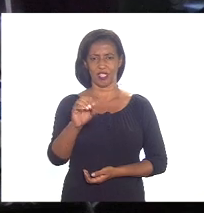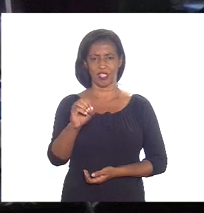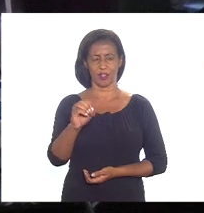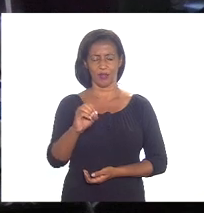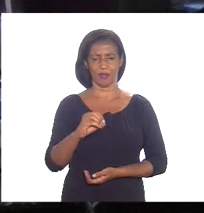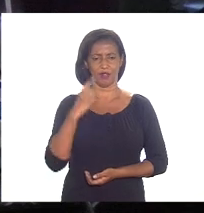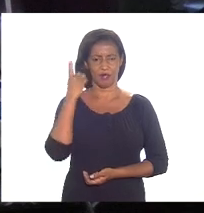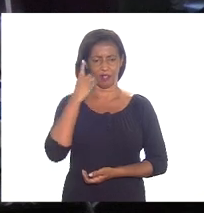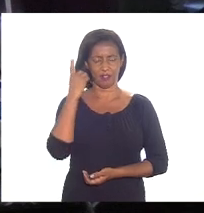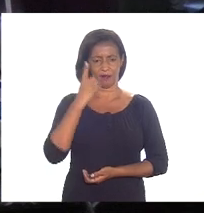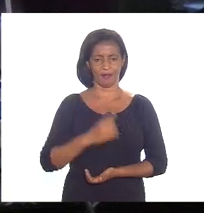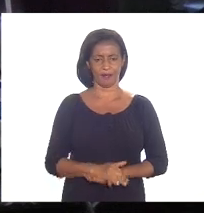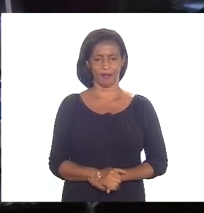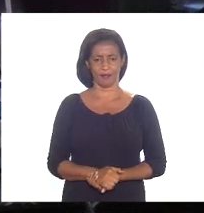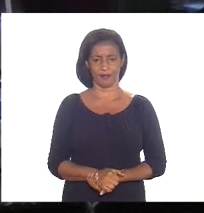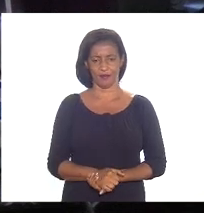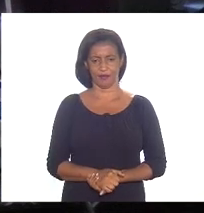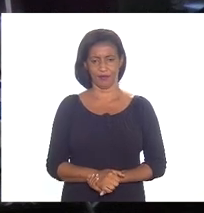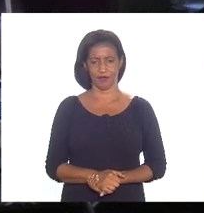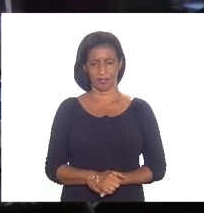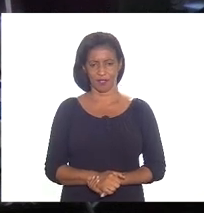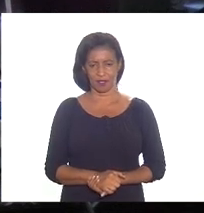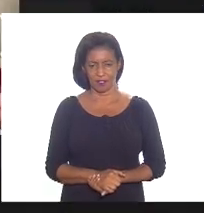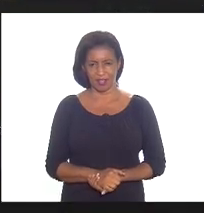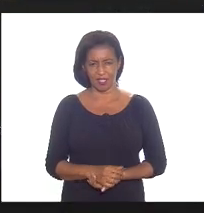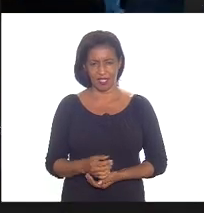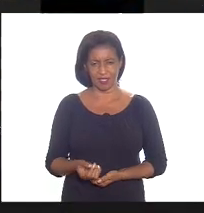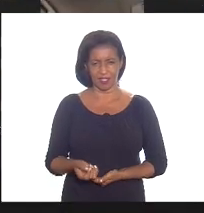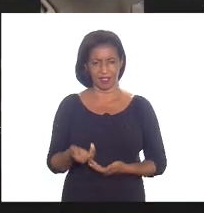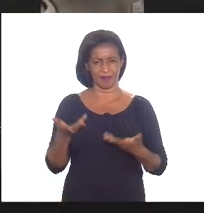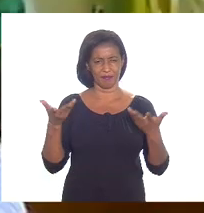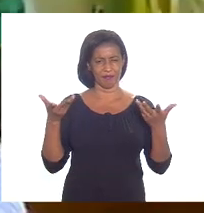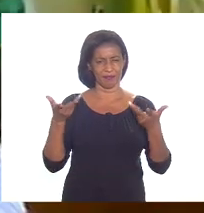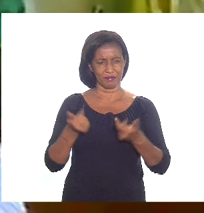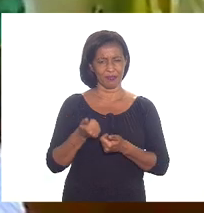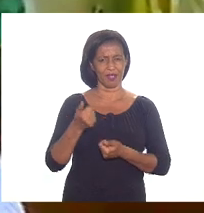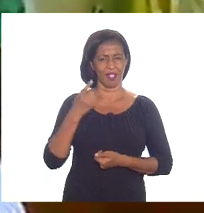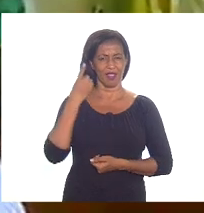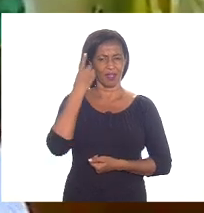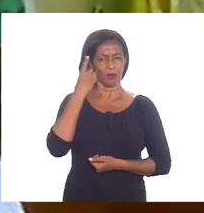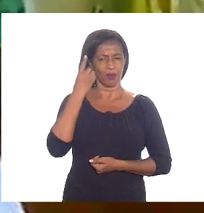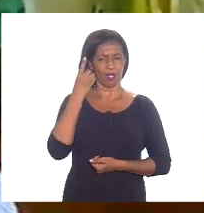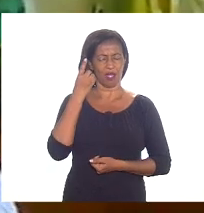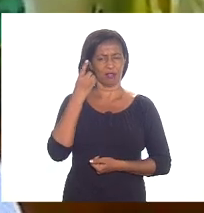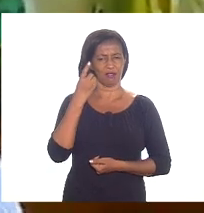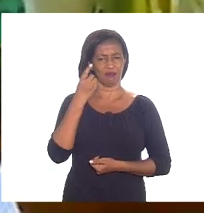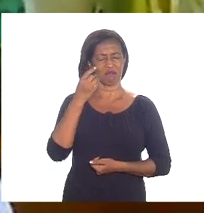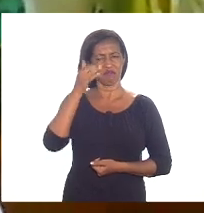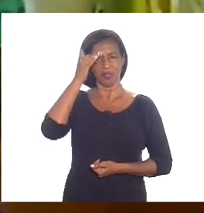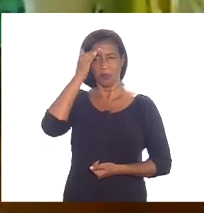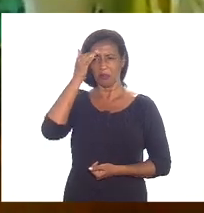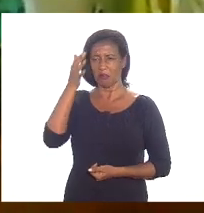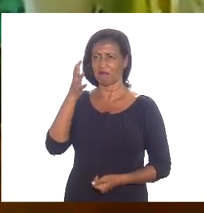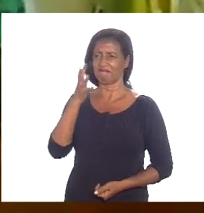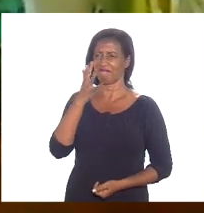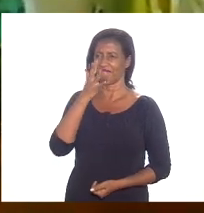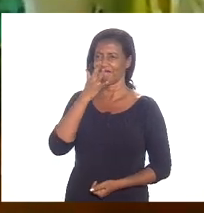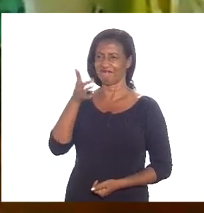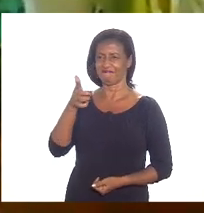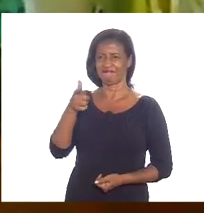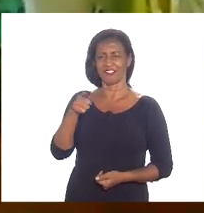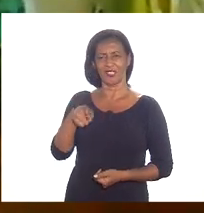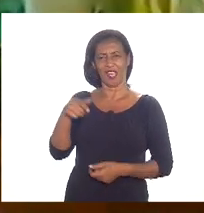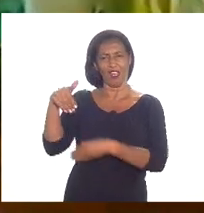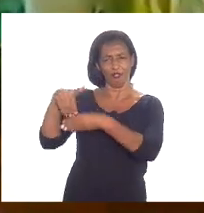Deputado Dionísio Lins. Querida deputada Tia Ju, é uma honra poder apreciar a senhora comandando de novo